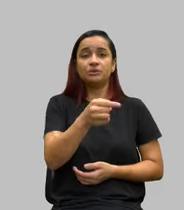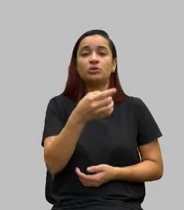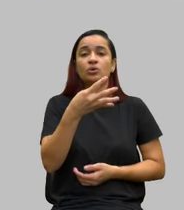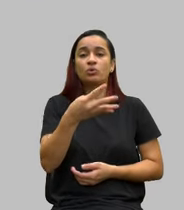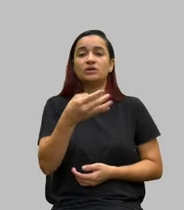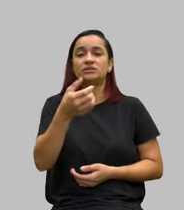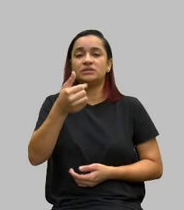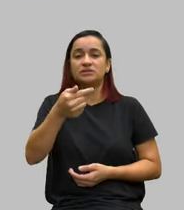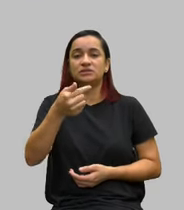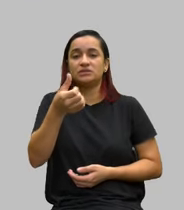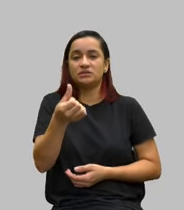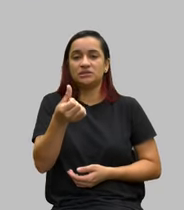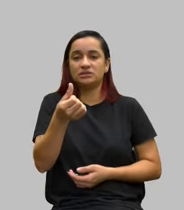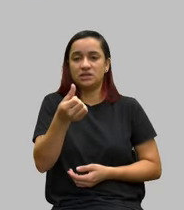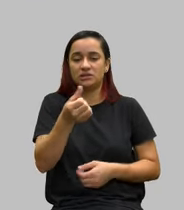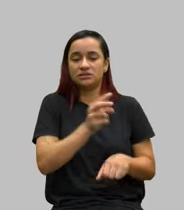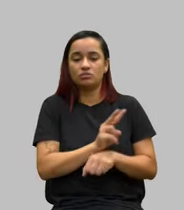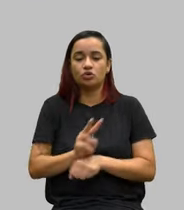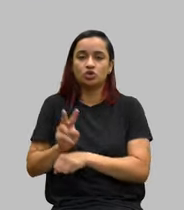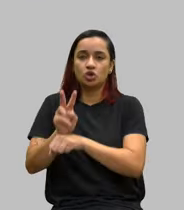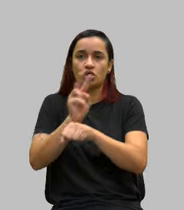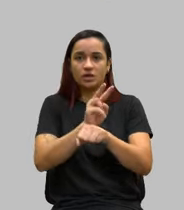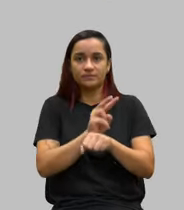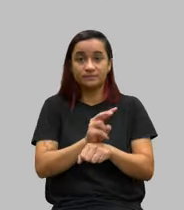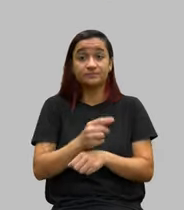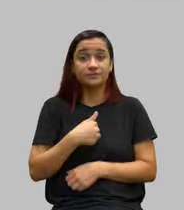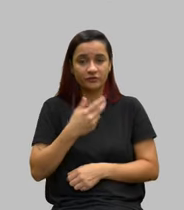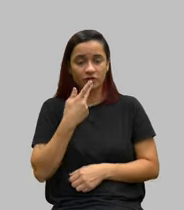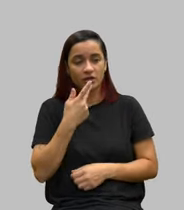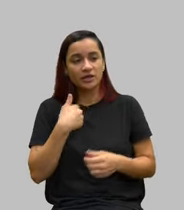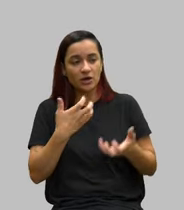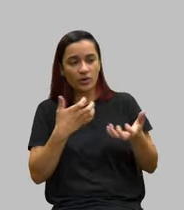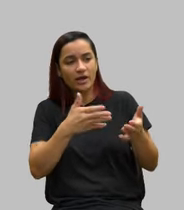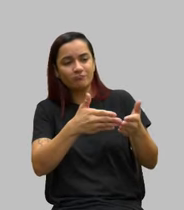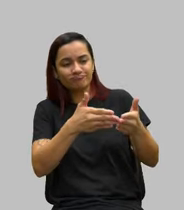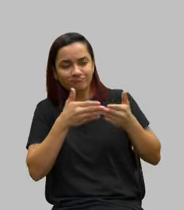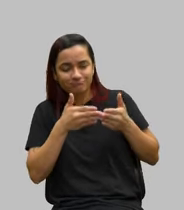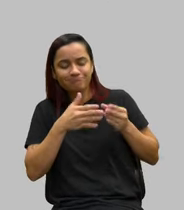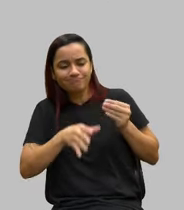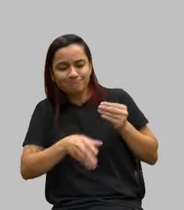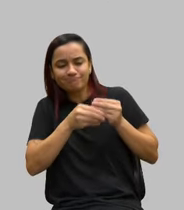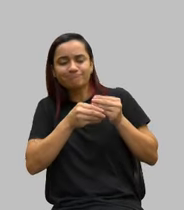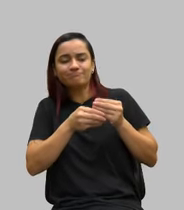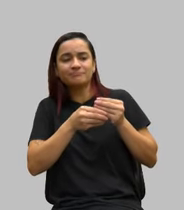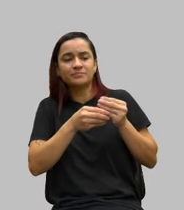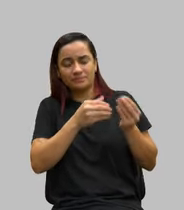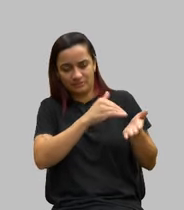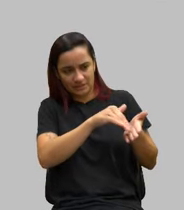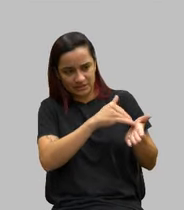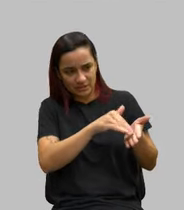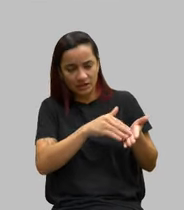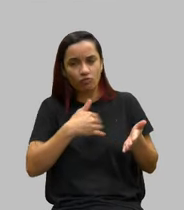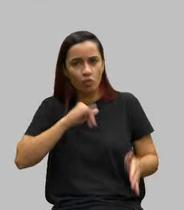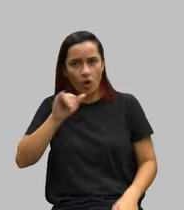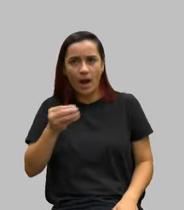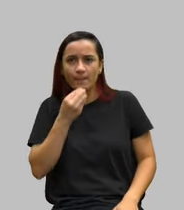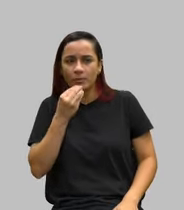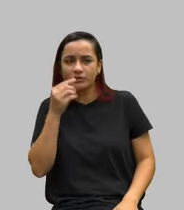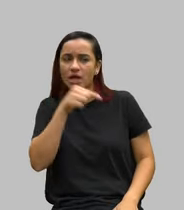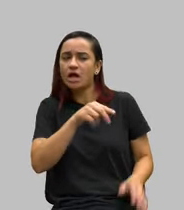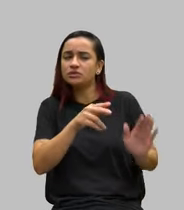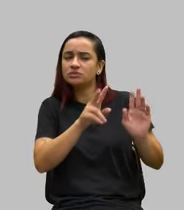monitorados e eu queria fazer um apelo aqui ao secretário aproveitar o item da